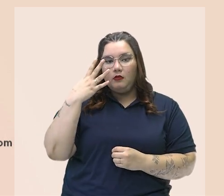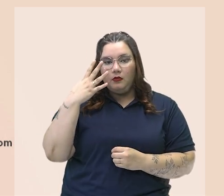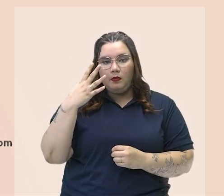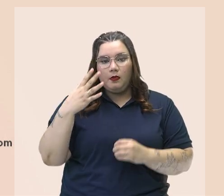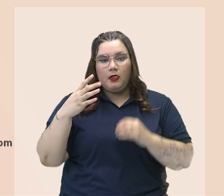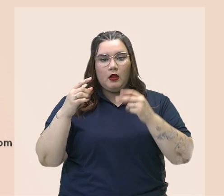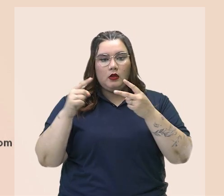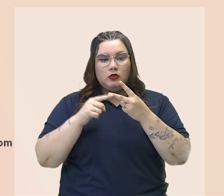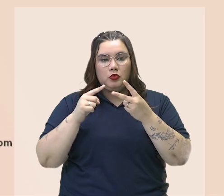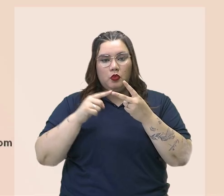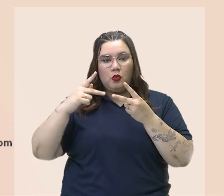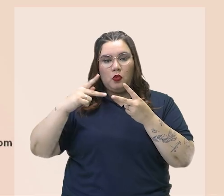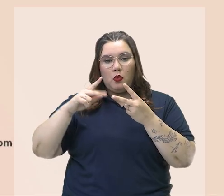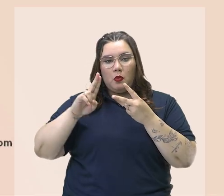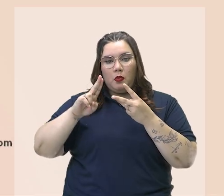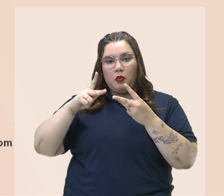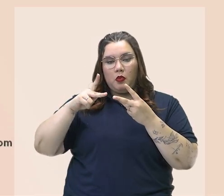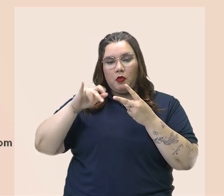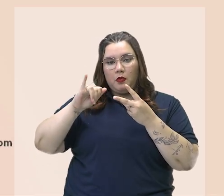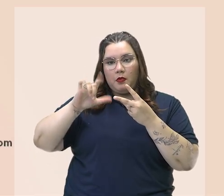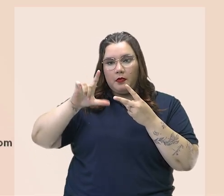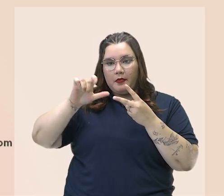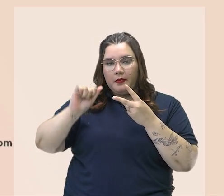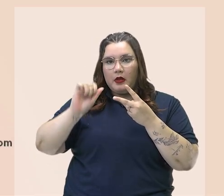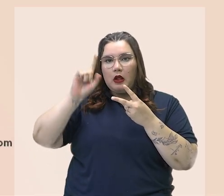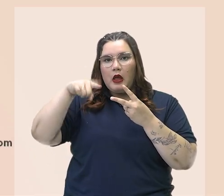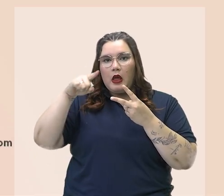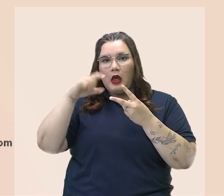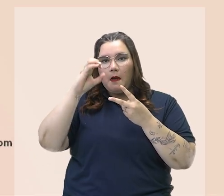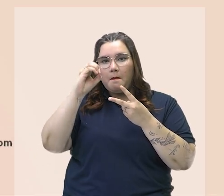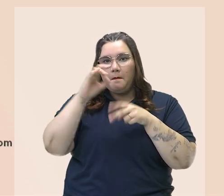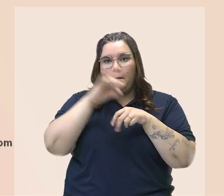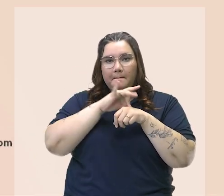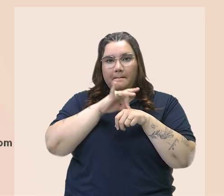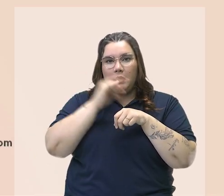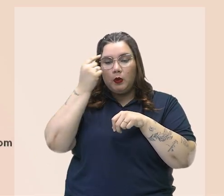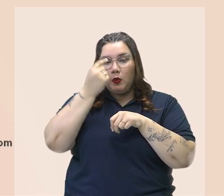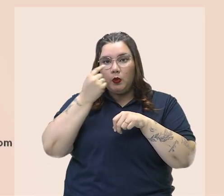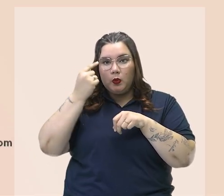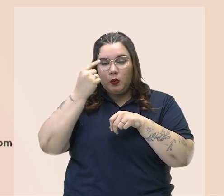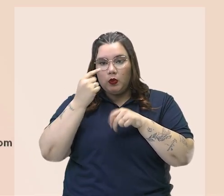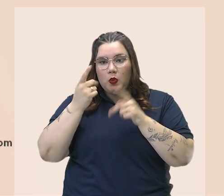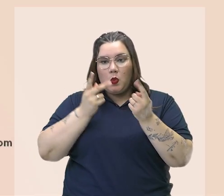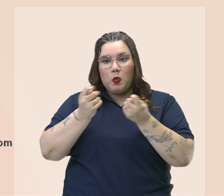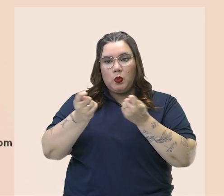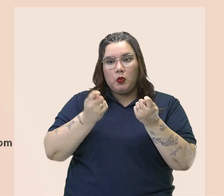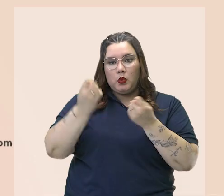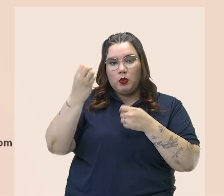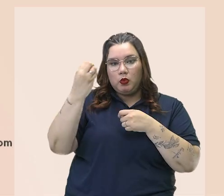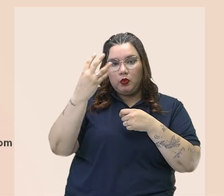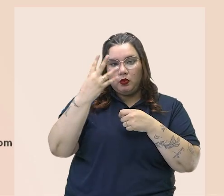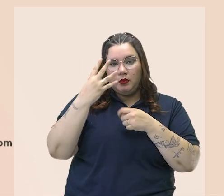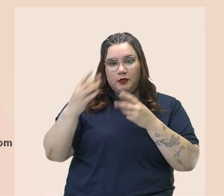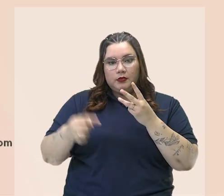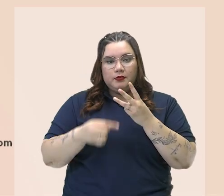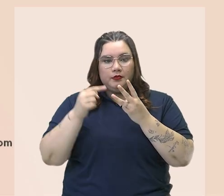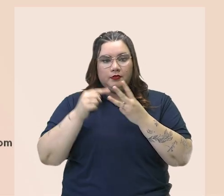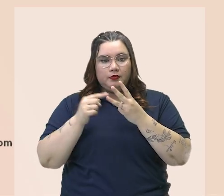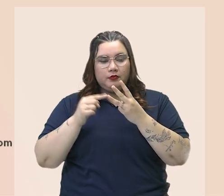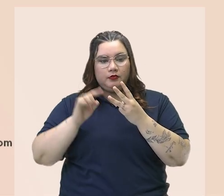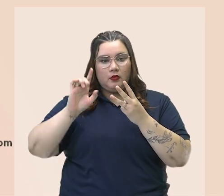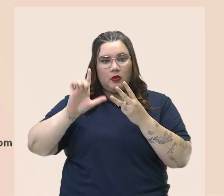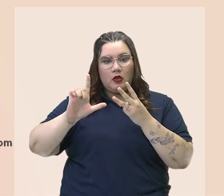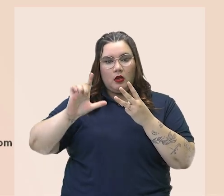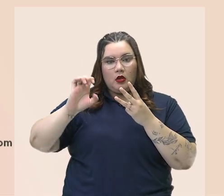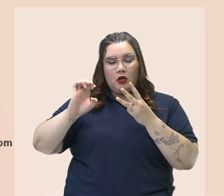pela pupila, né, que regula também a entrada de luz no olho. E a gente tem aqui a lente, né,